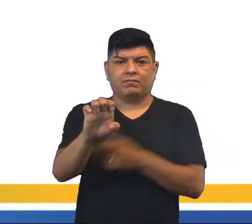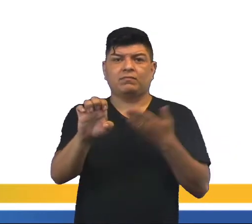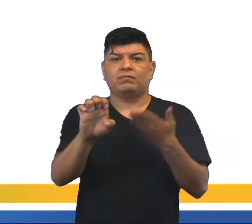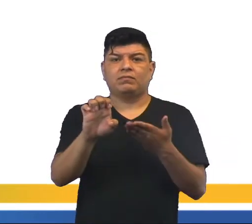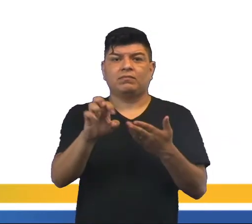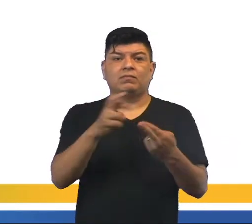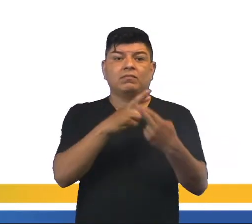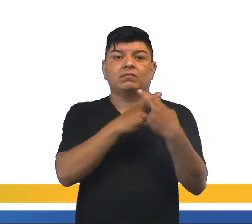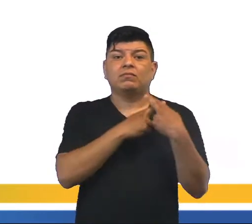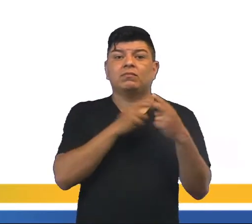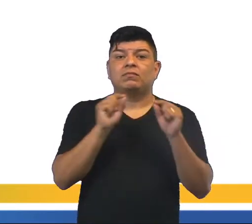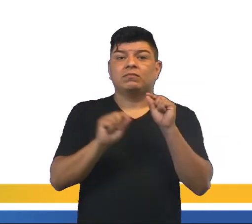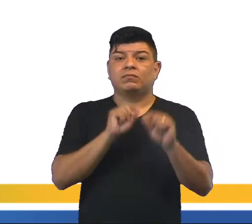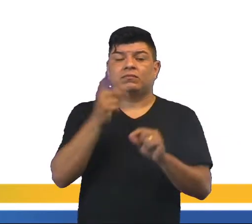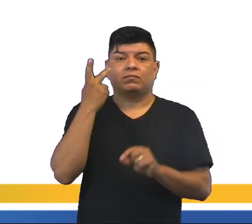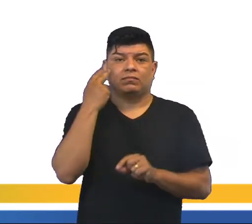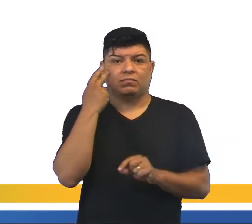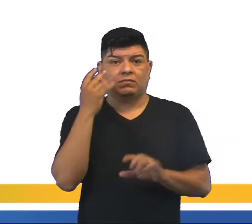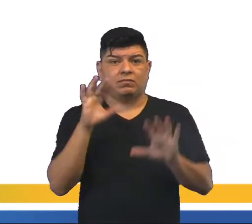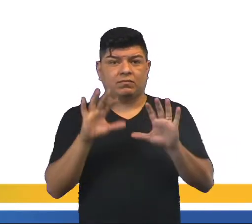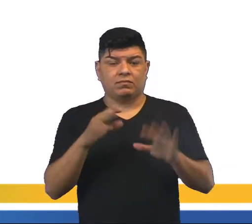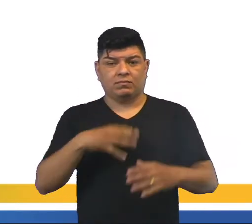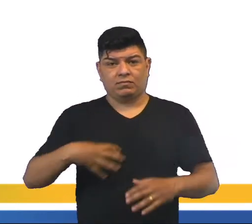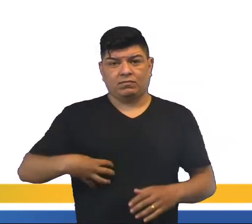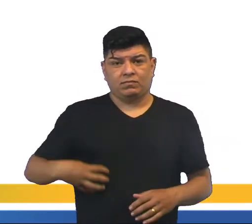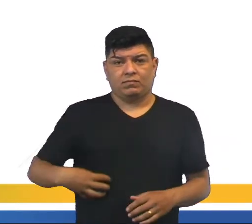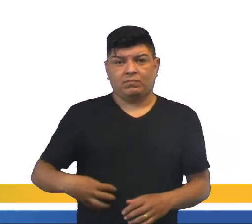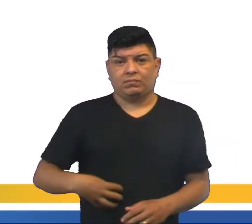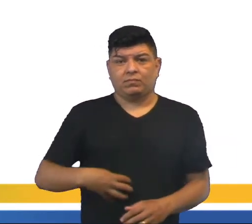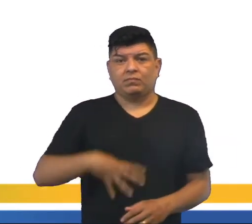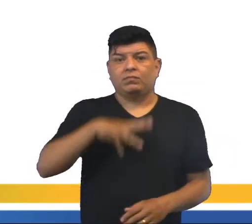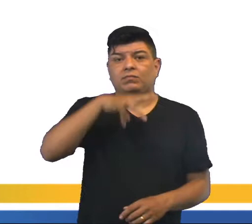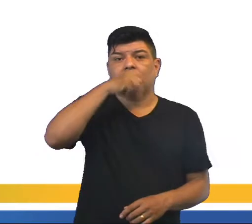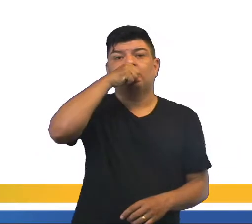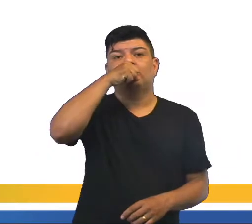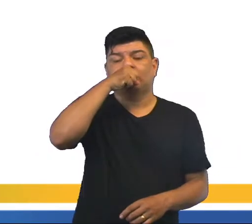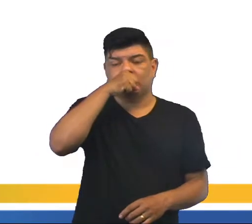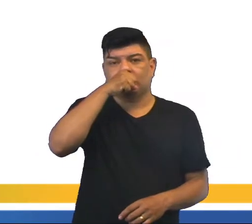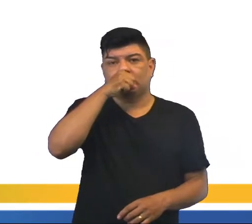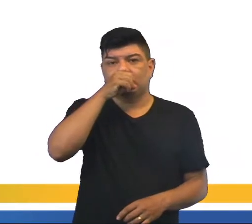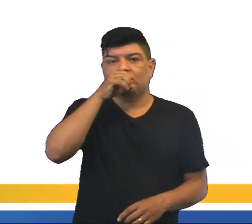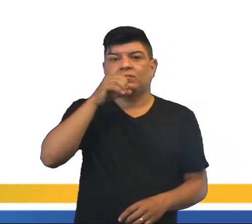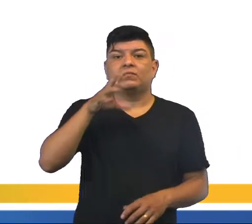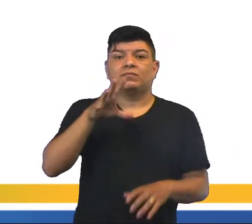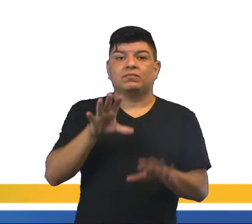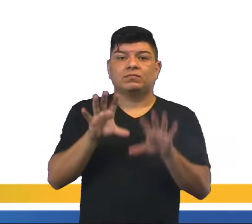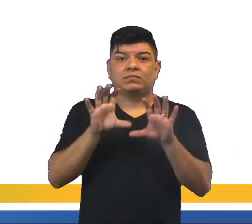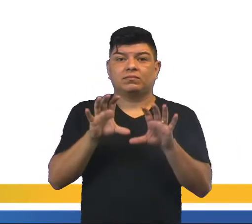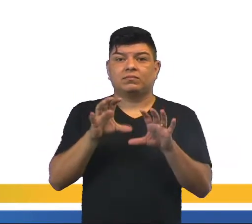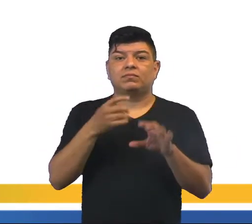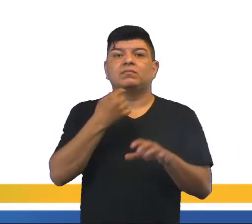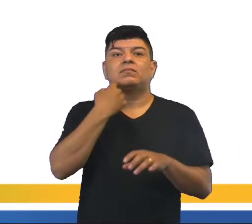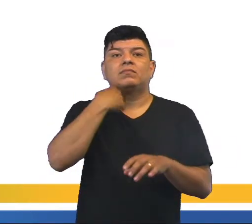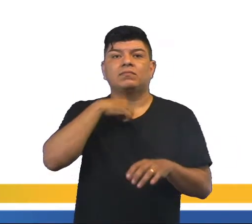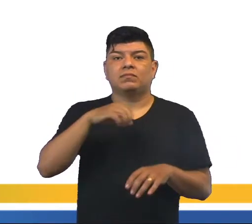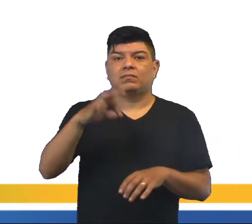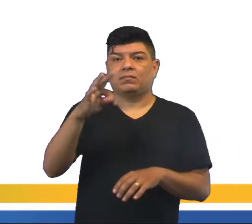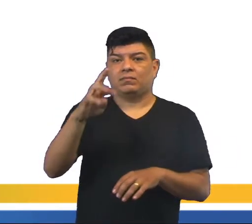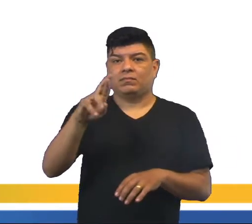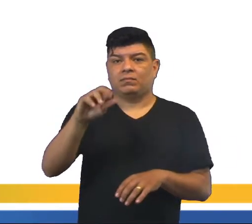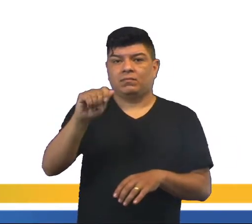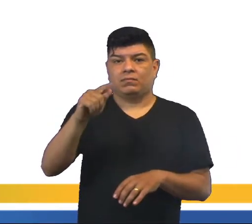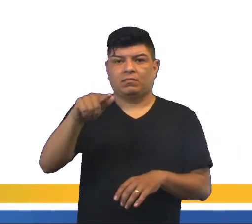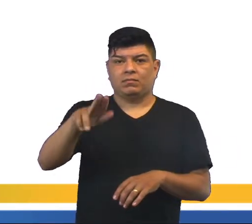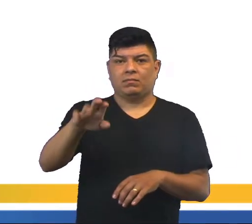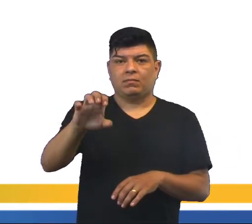é comum ao sistema digestório e respiratório, abrindo-se em direção à traqueia e ao